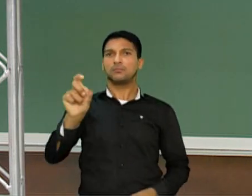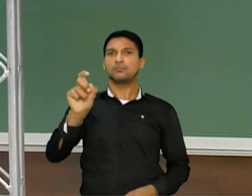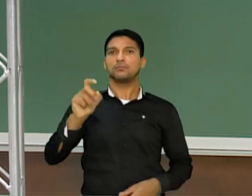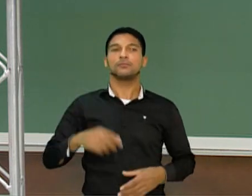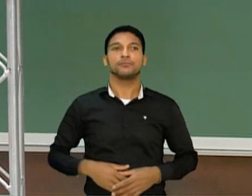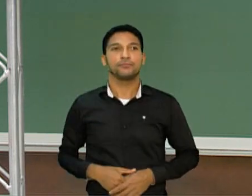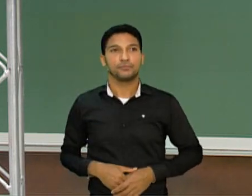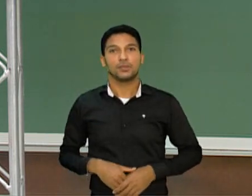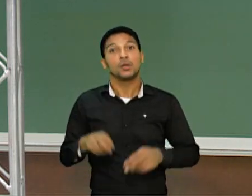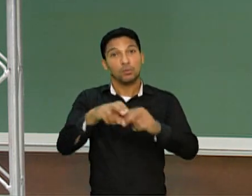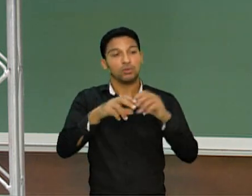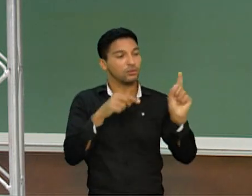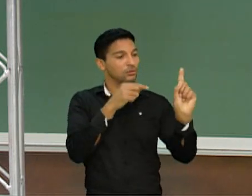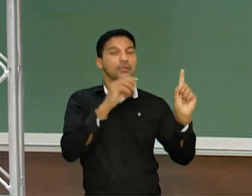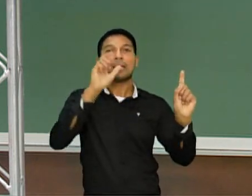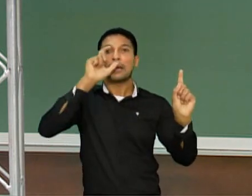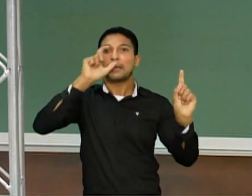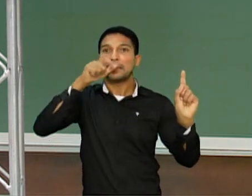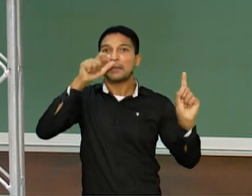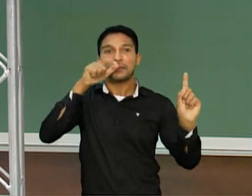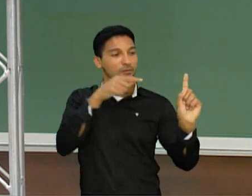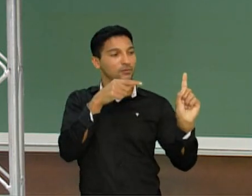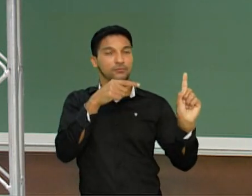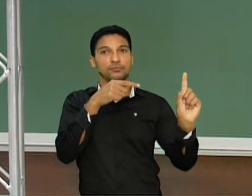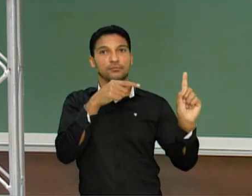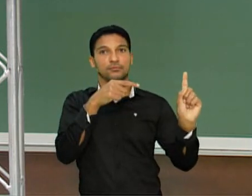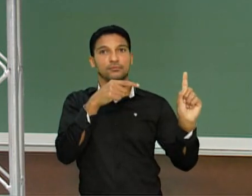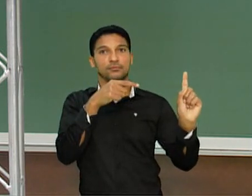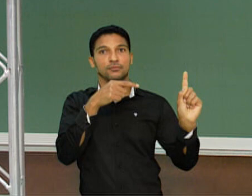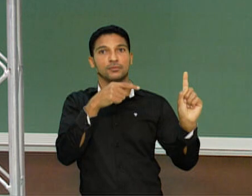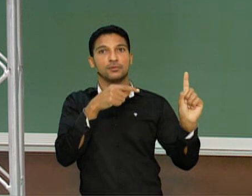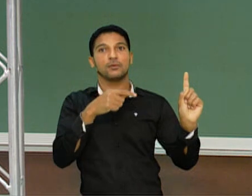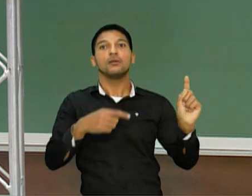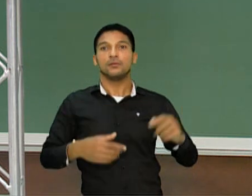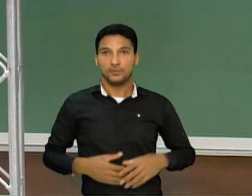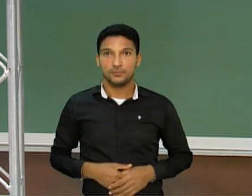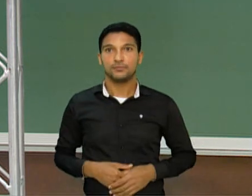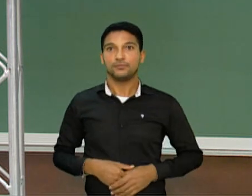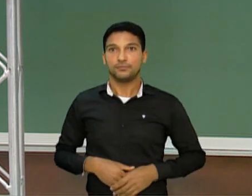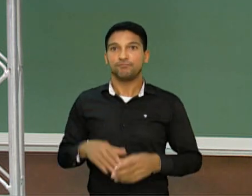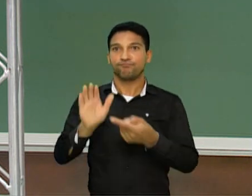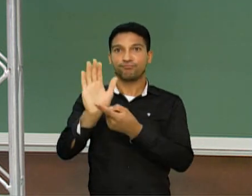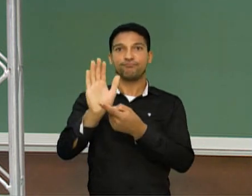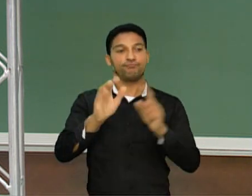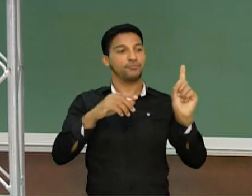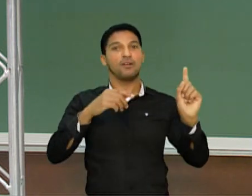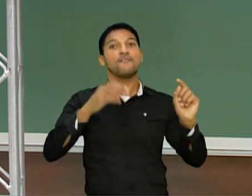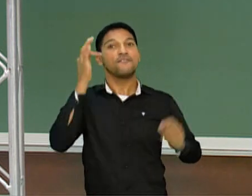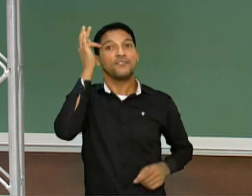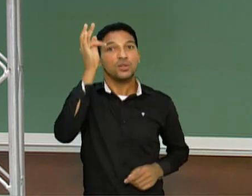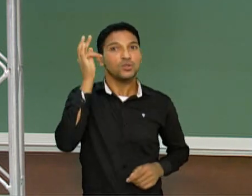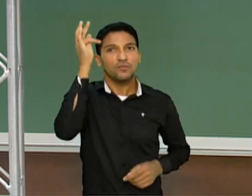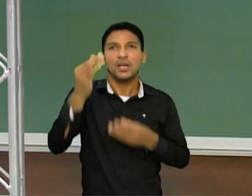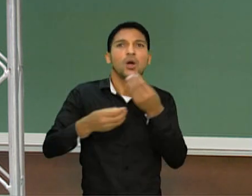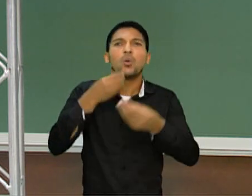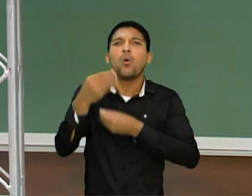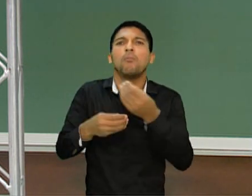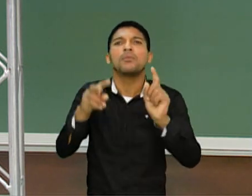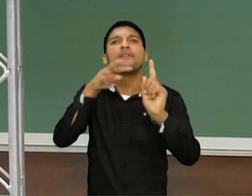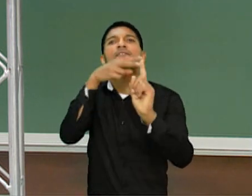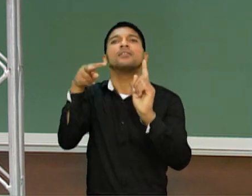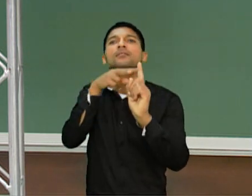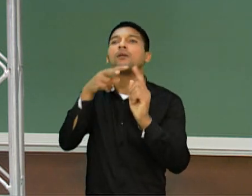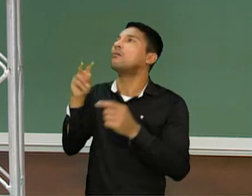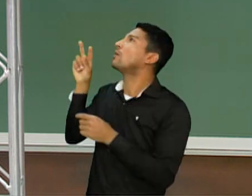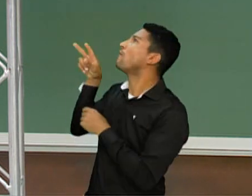O Descartes está fazendo isso justamente para assegurar um critério muito importante na sua filosofia, que é como eu depuro a verdade, ou seja,